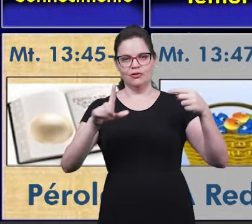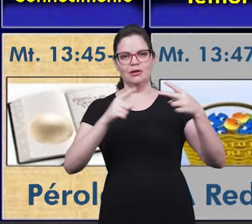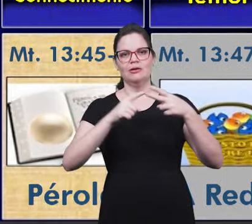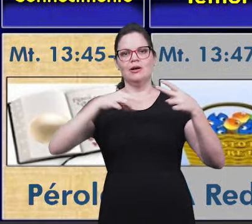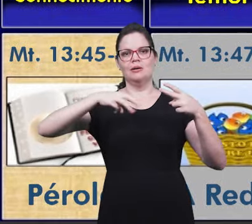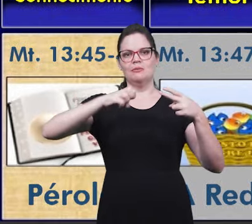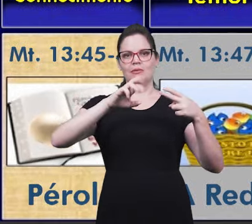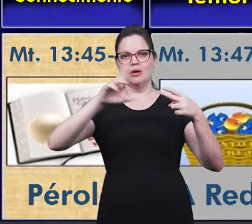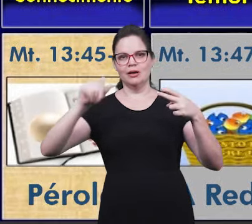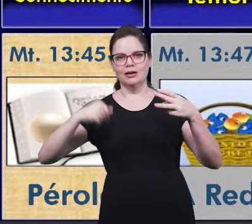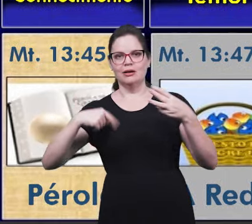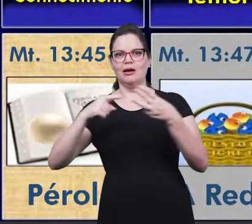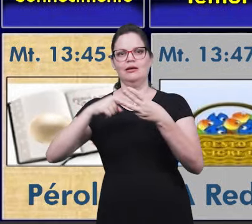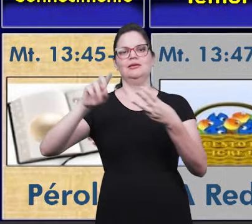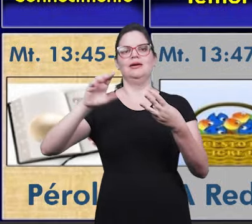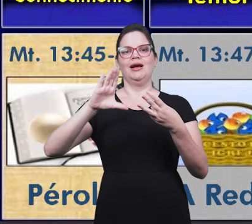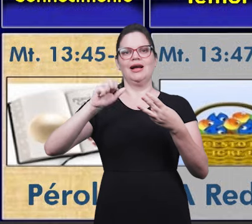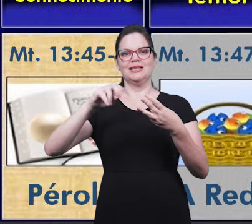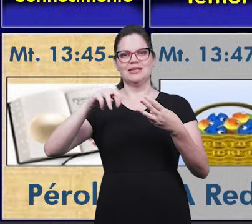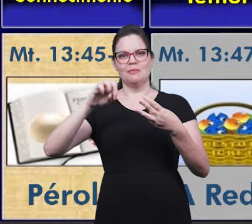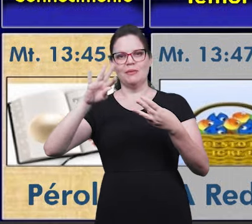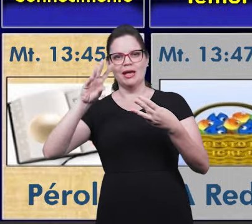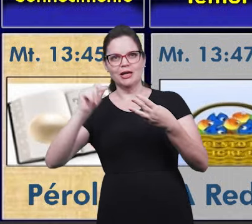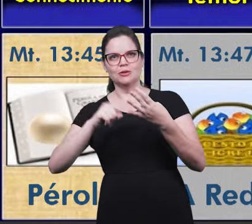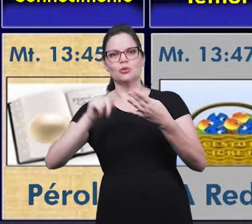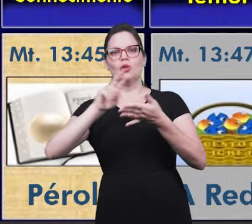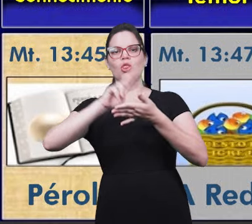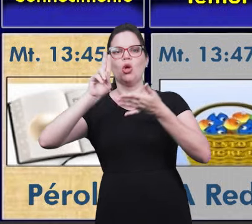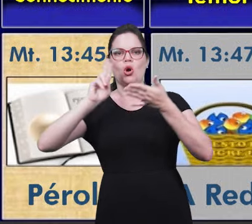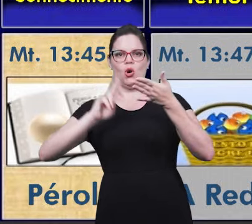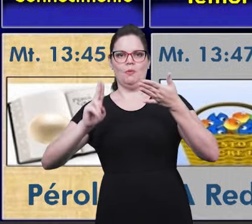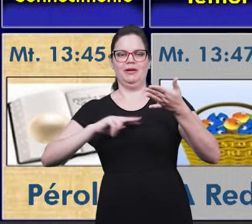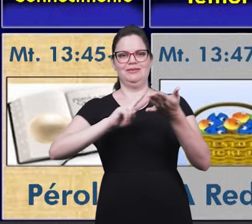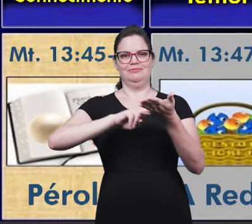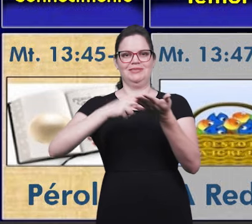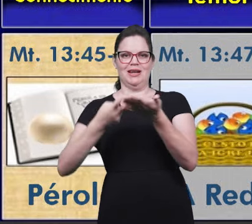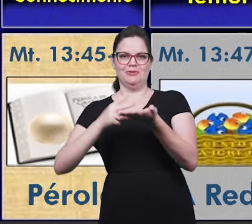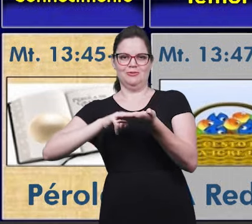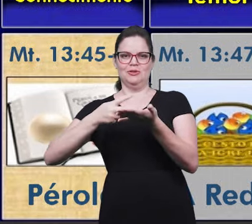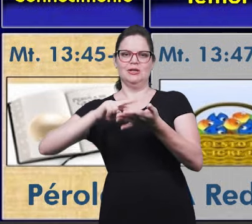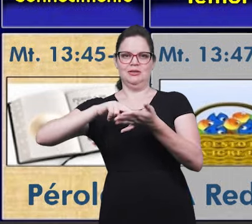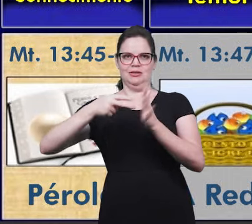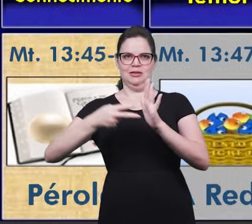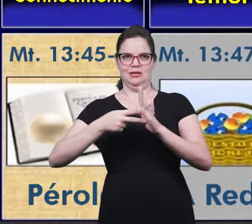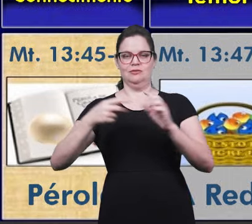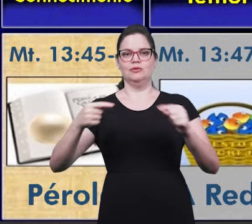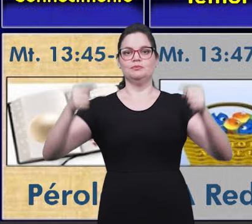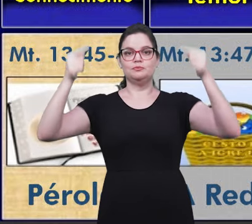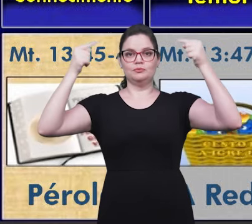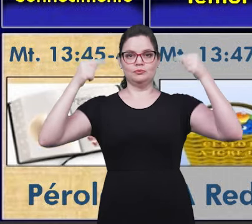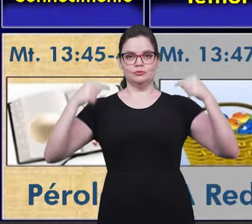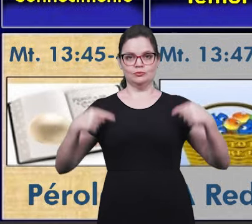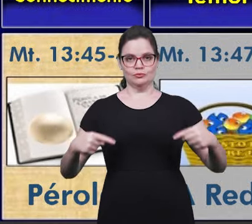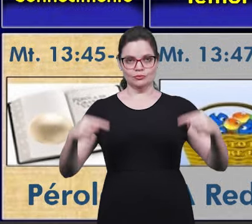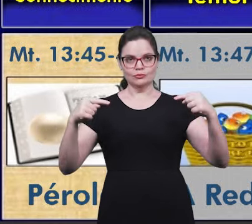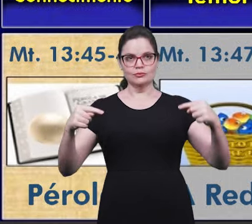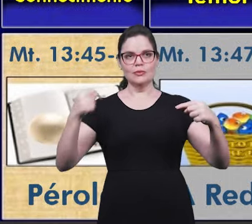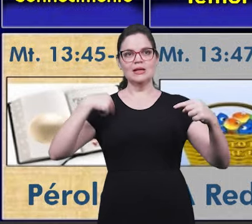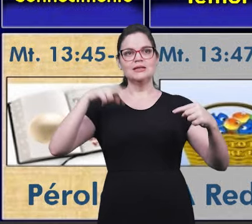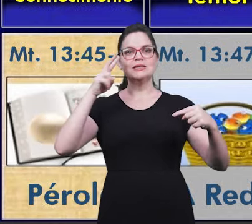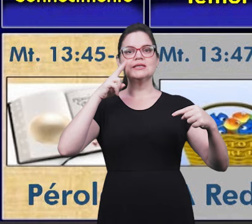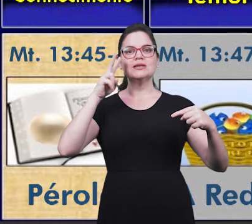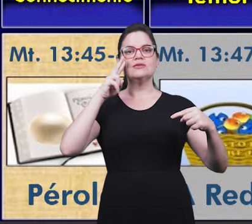igrejas. Pronto, qual é o período profético, qual é o ano, mais ou menos, a